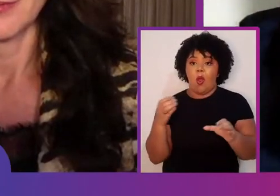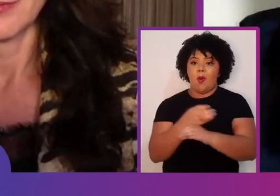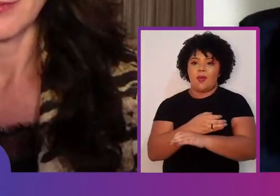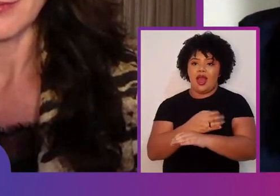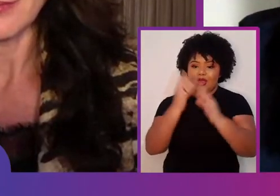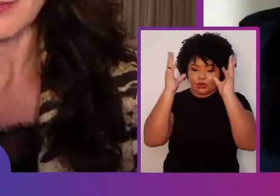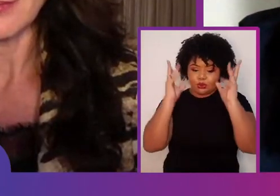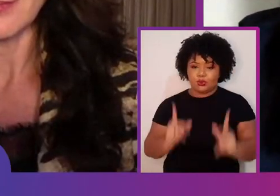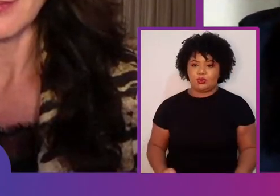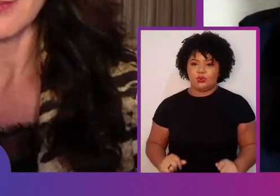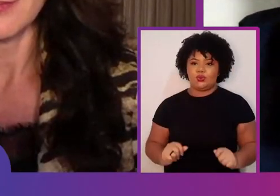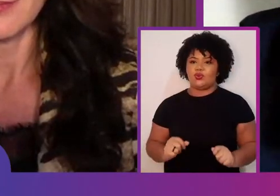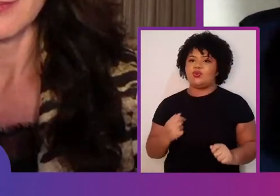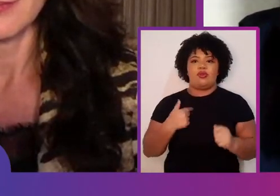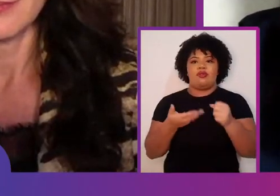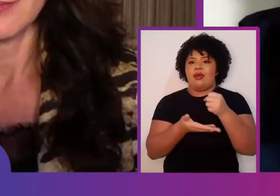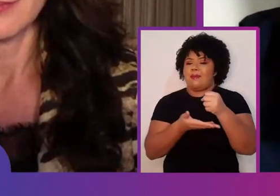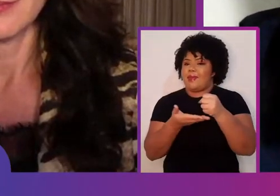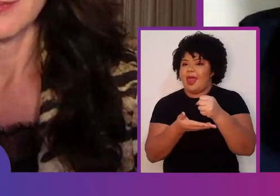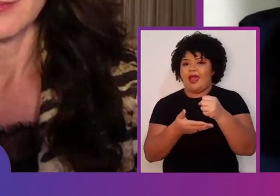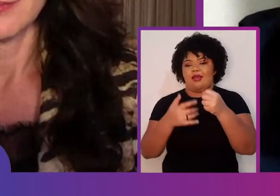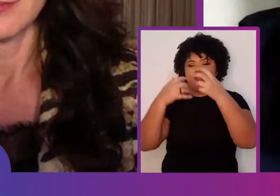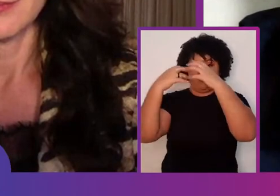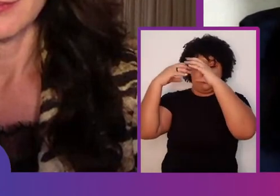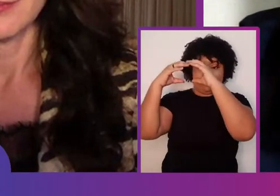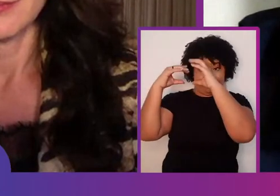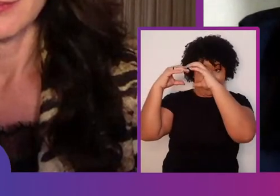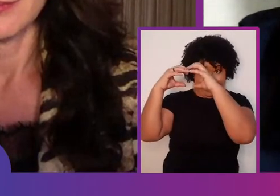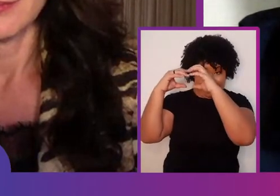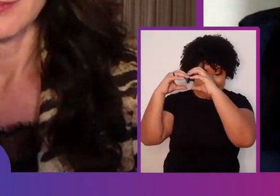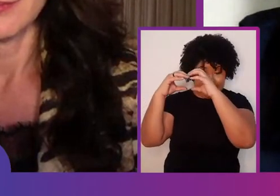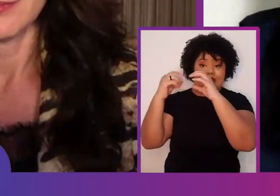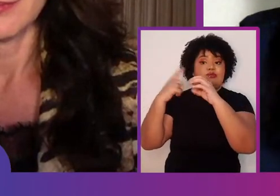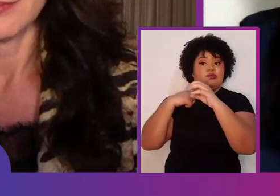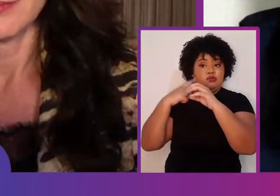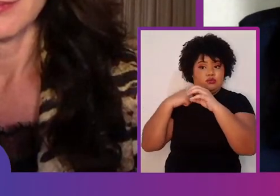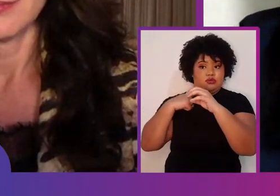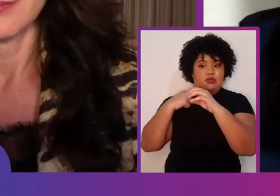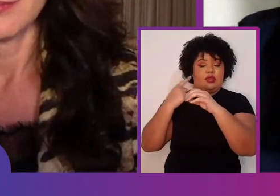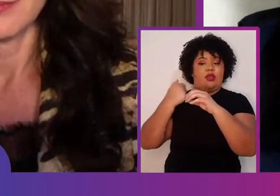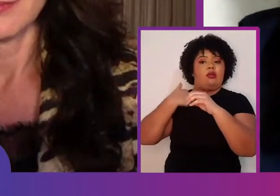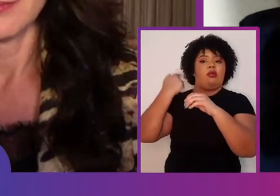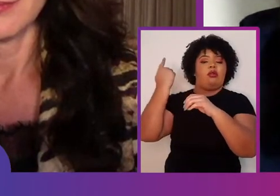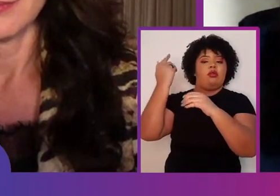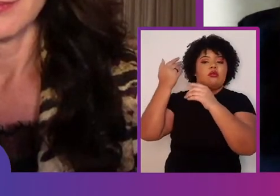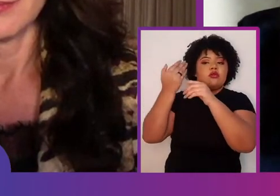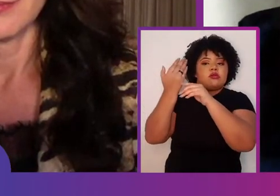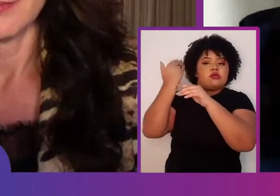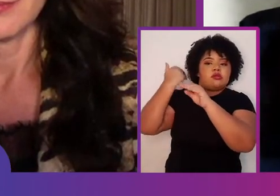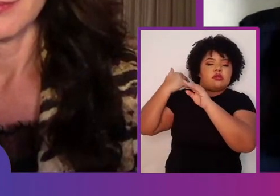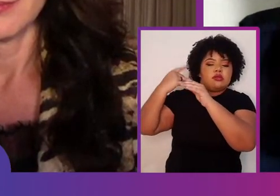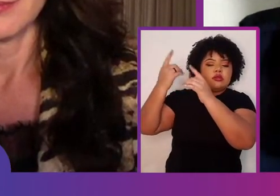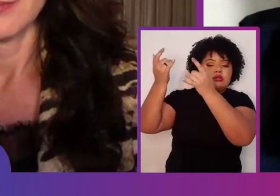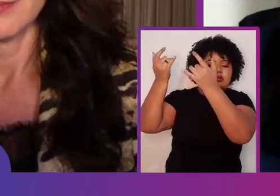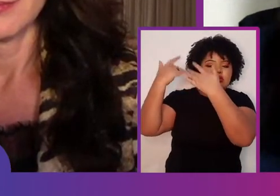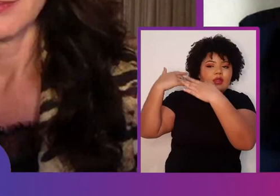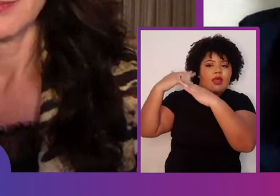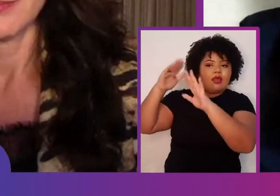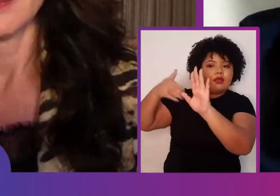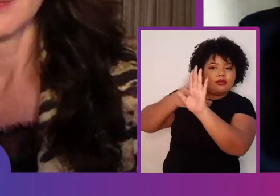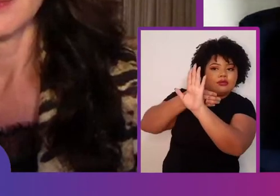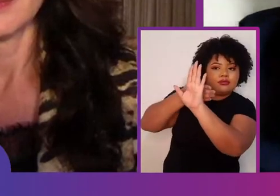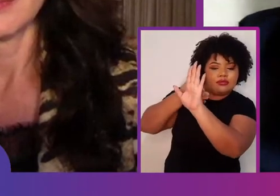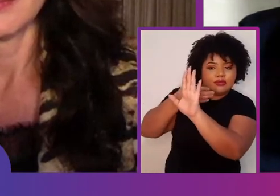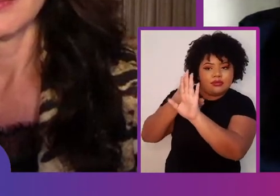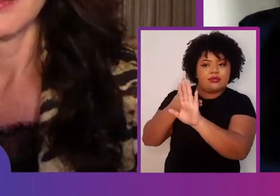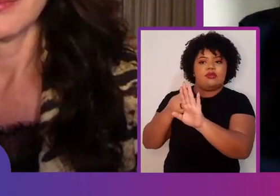mais básicos de processamento cerebral, que passam inclusive pela inconsciência das emoções, que passam pelo automatismo dos